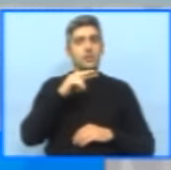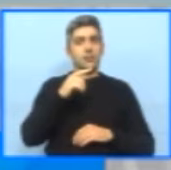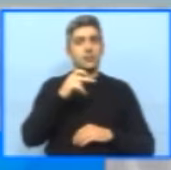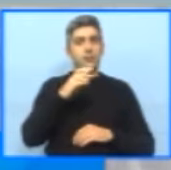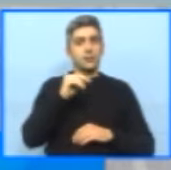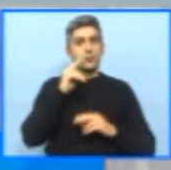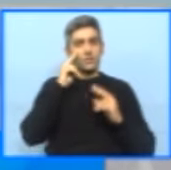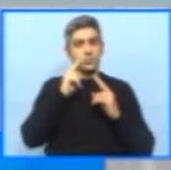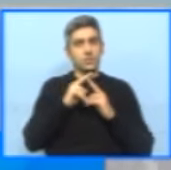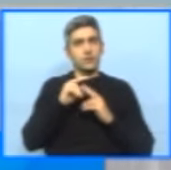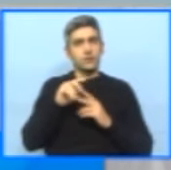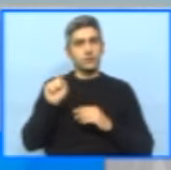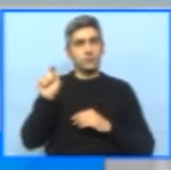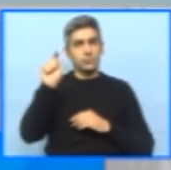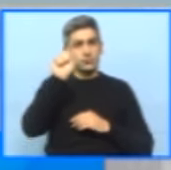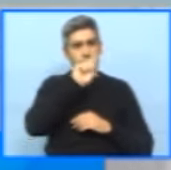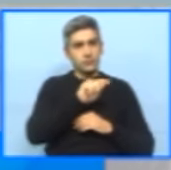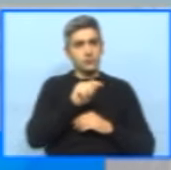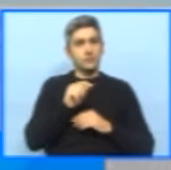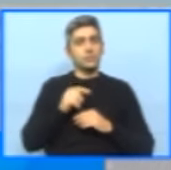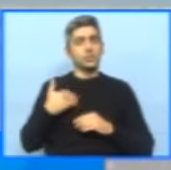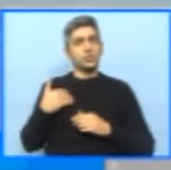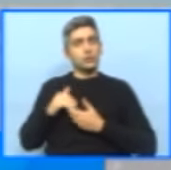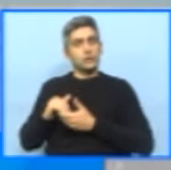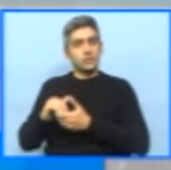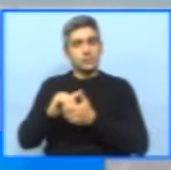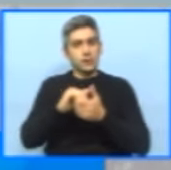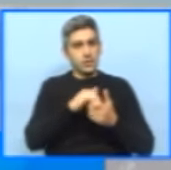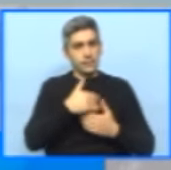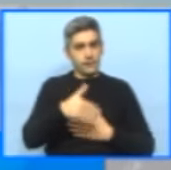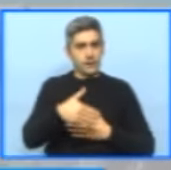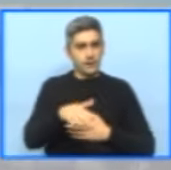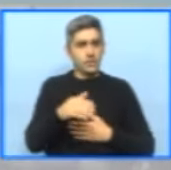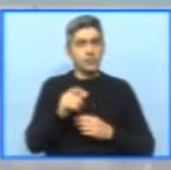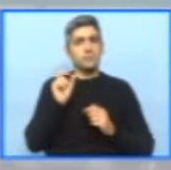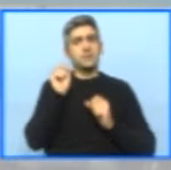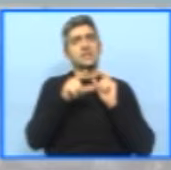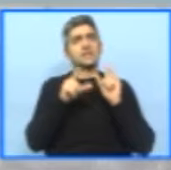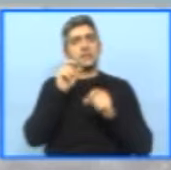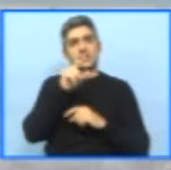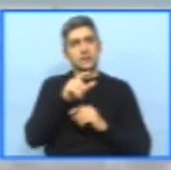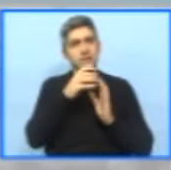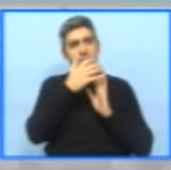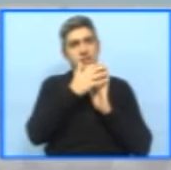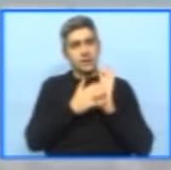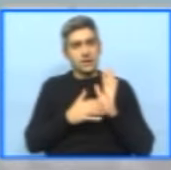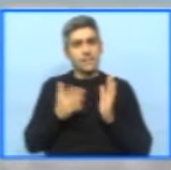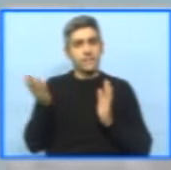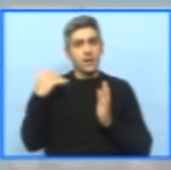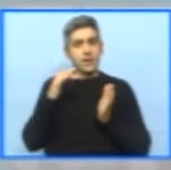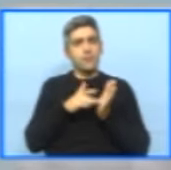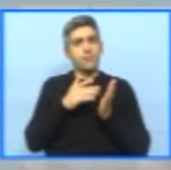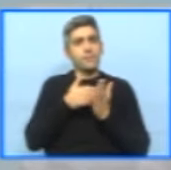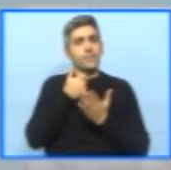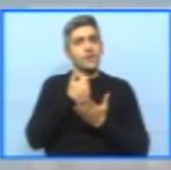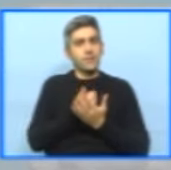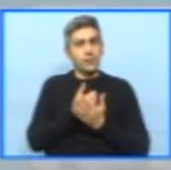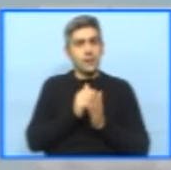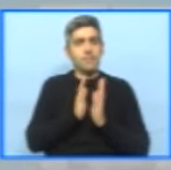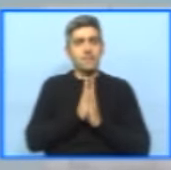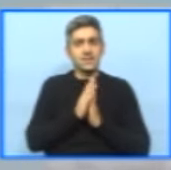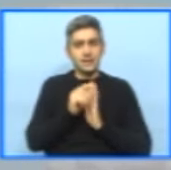causa solidária vai estar particularmente presente a partir das mensagens sugeridas por textos da Bíblia lidos nas missas